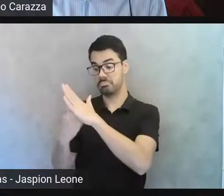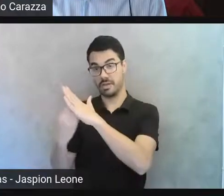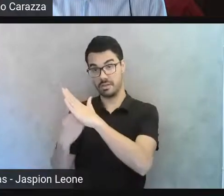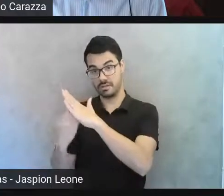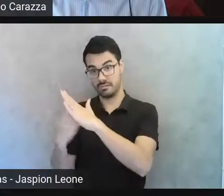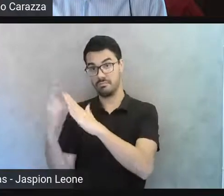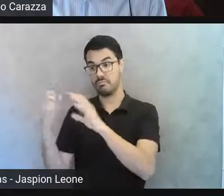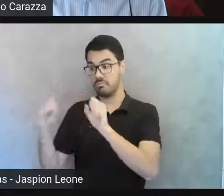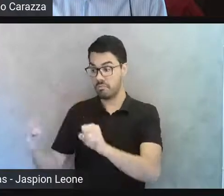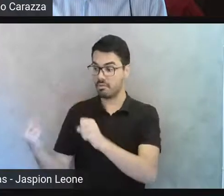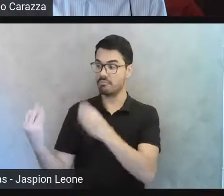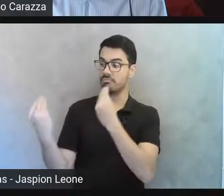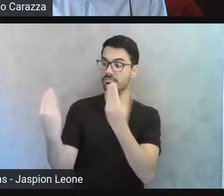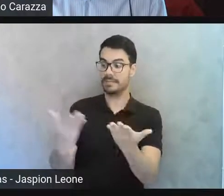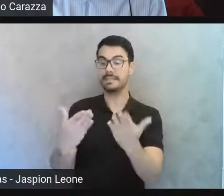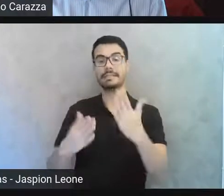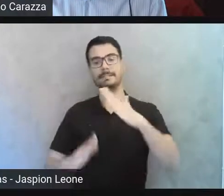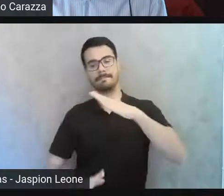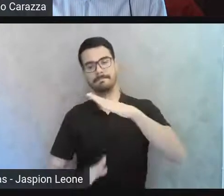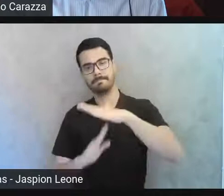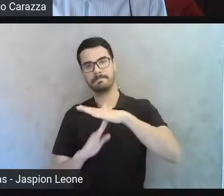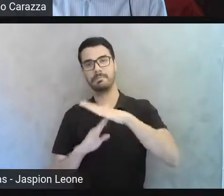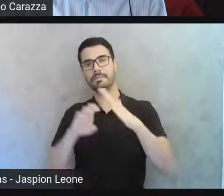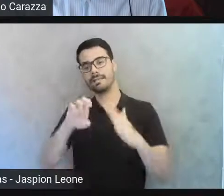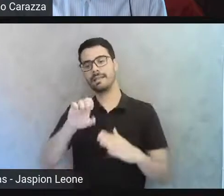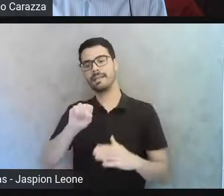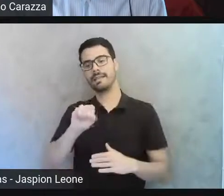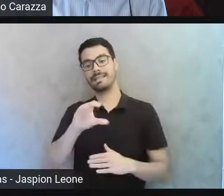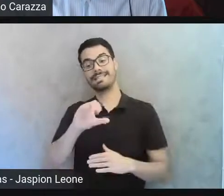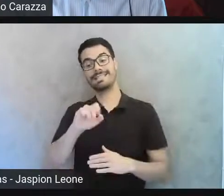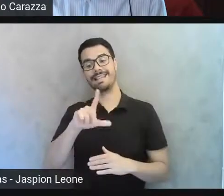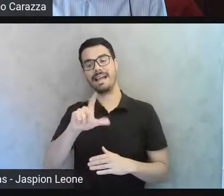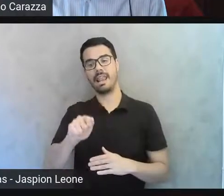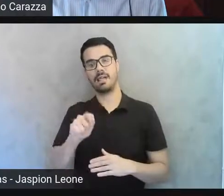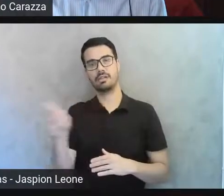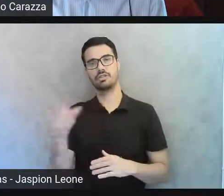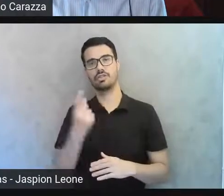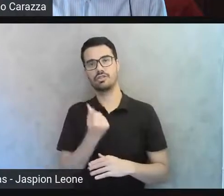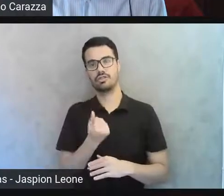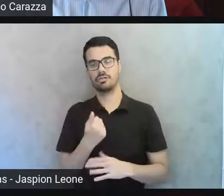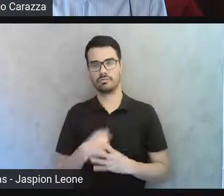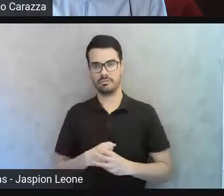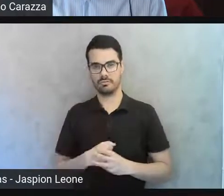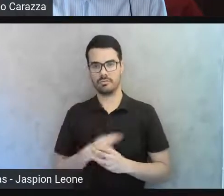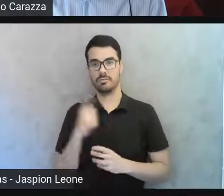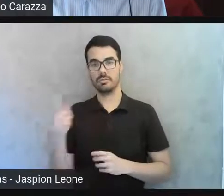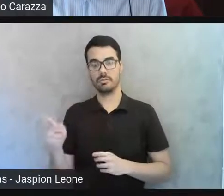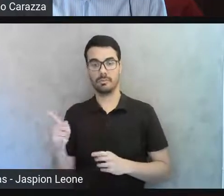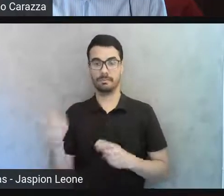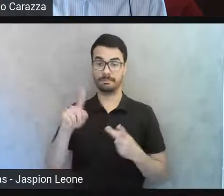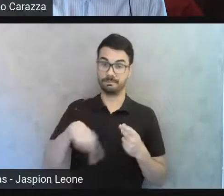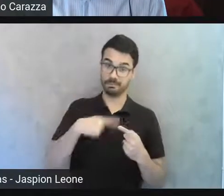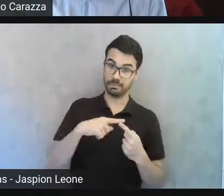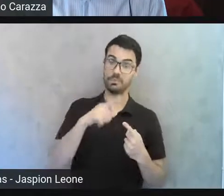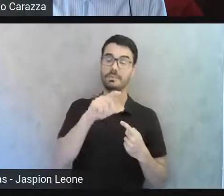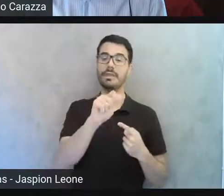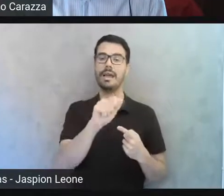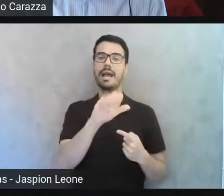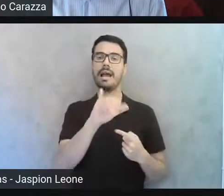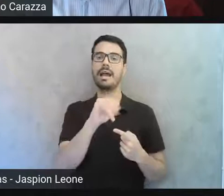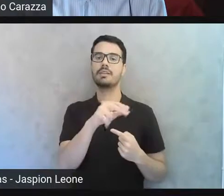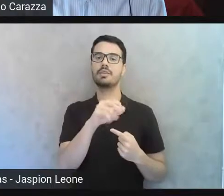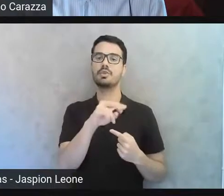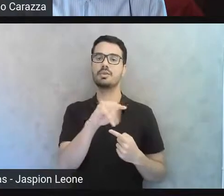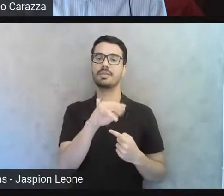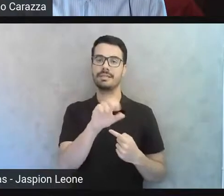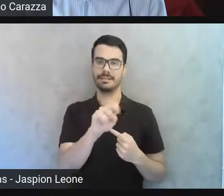de recursos, né? Em que medida os acionistas estão sendo levados em conta nessa hora, né? Ok, você pode pensar em mecanismos